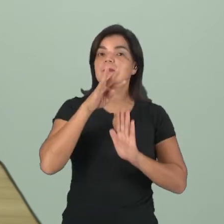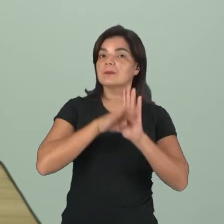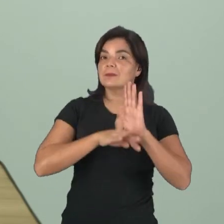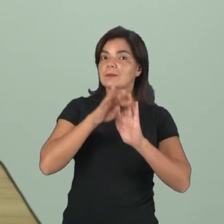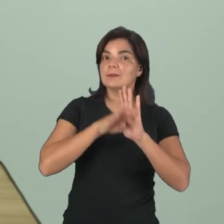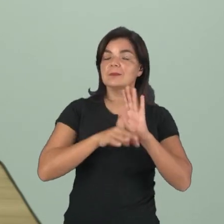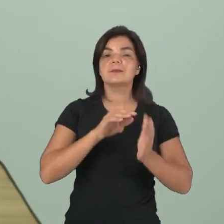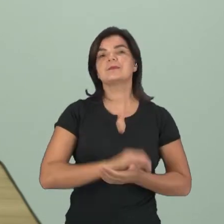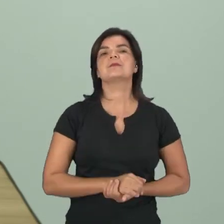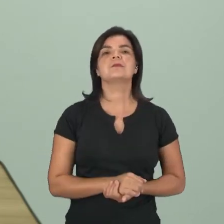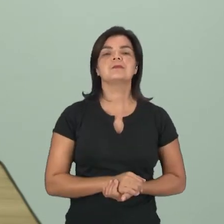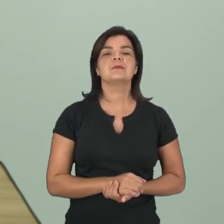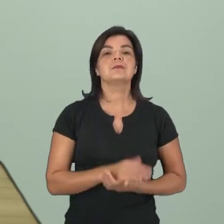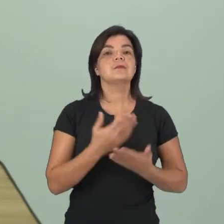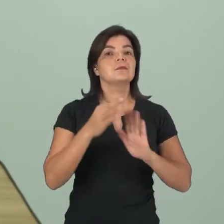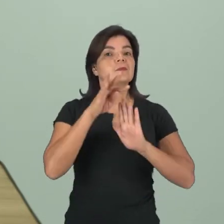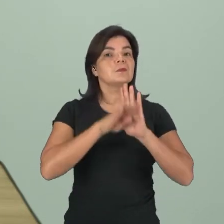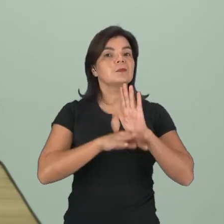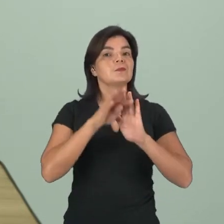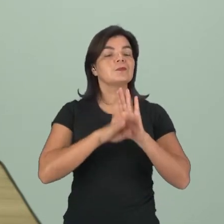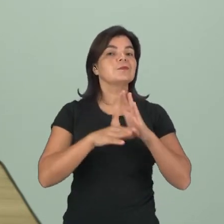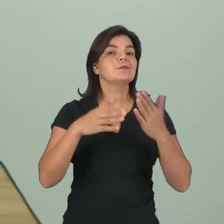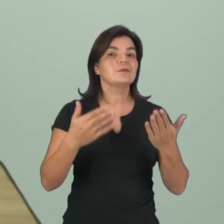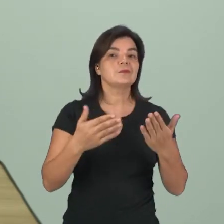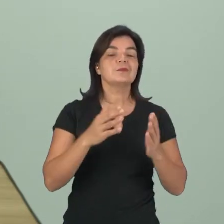texto? Este texto é a